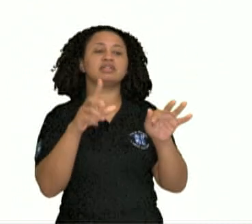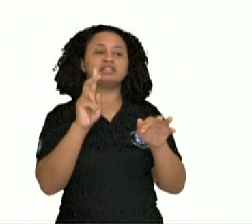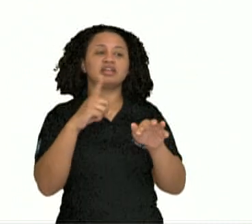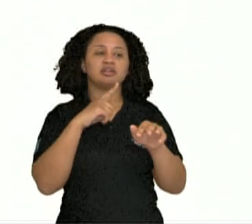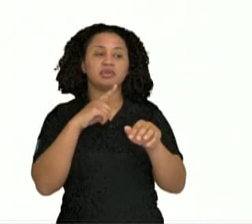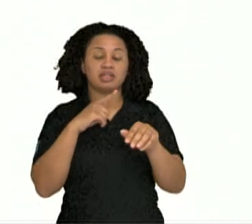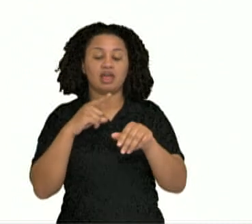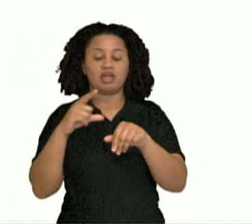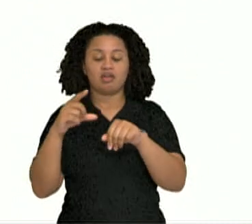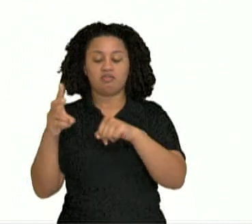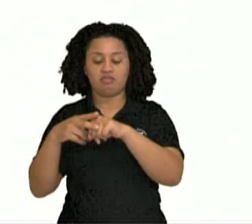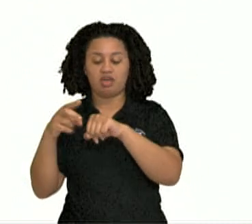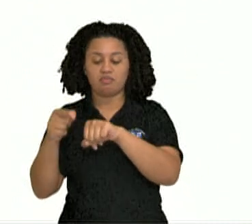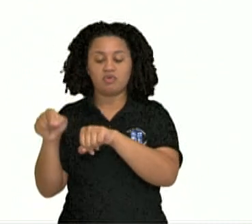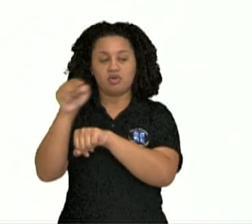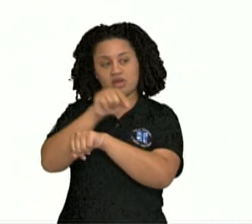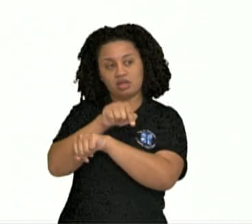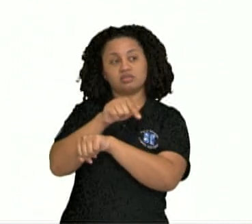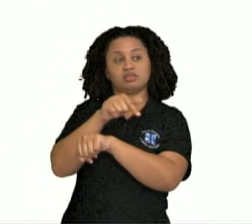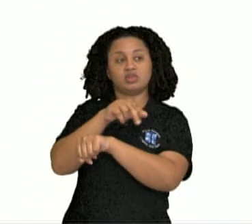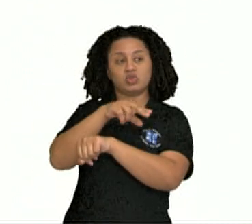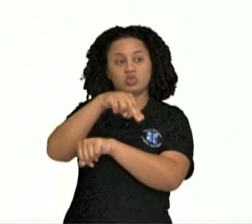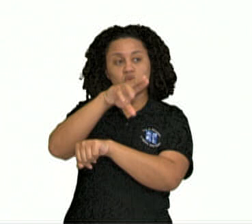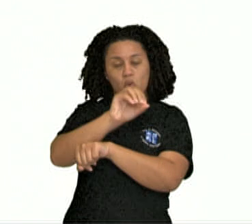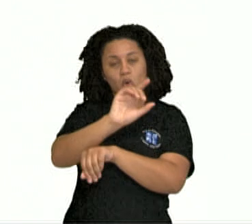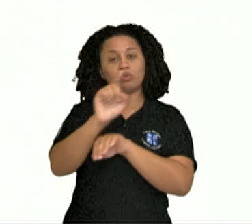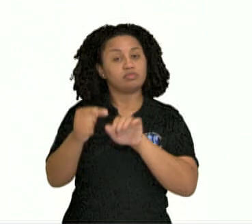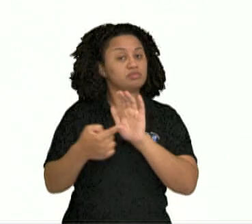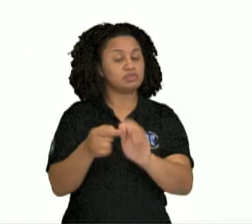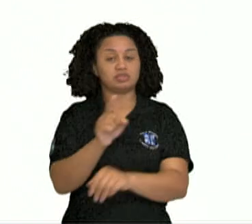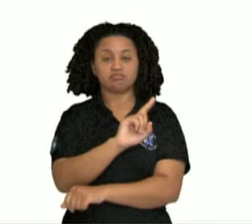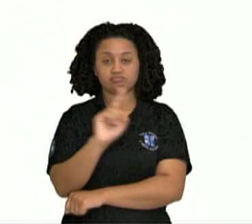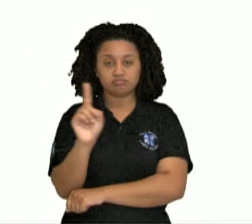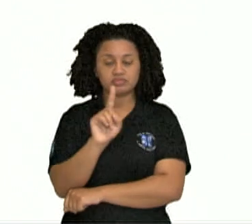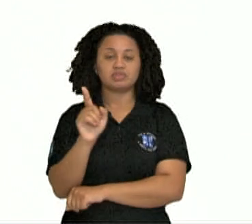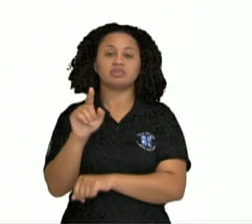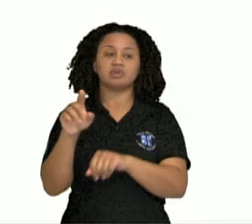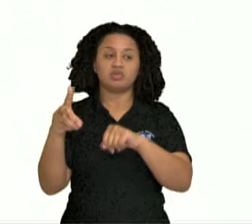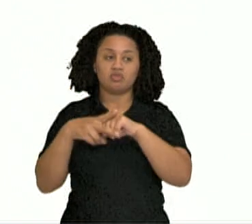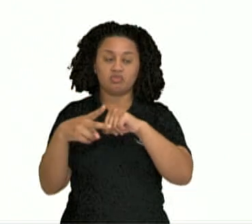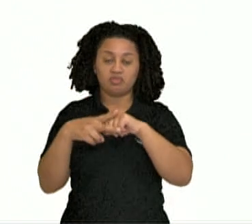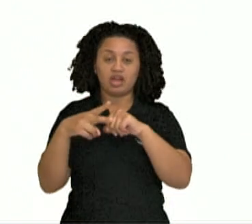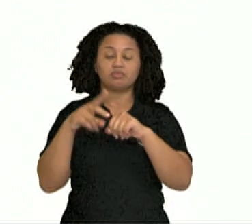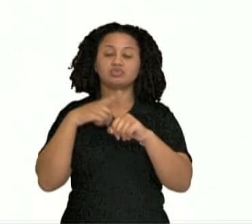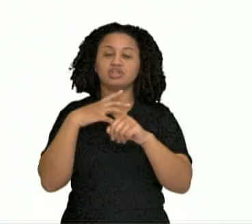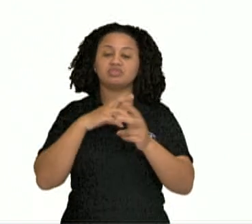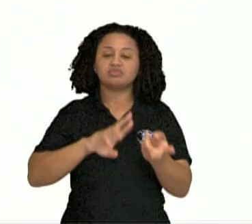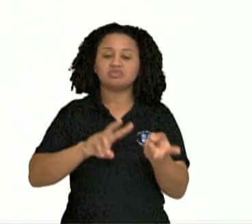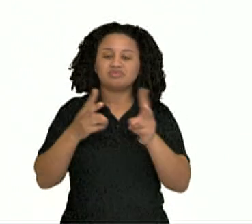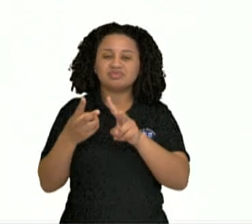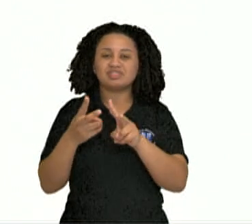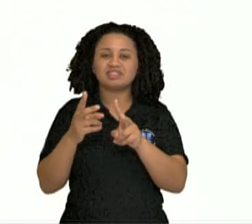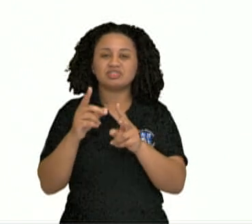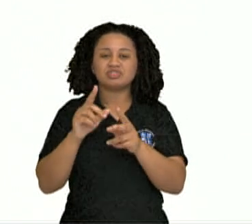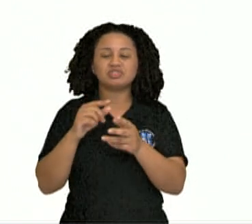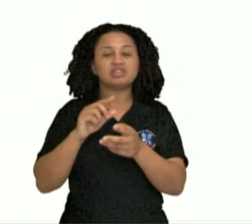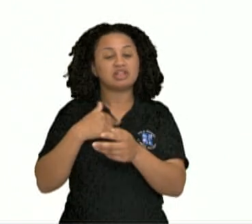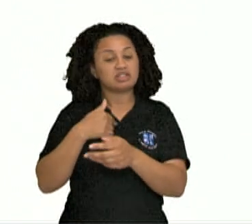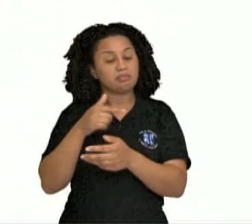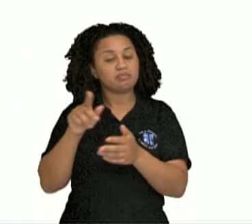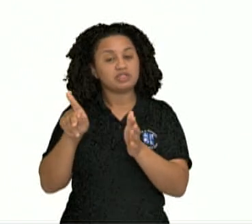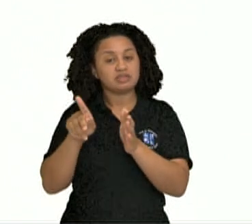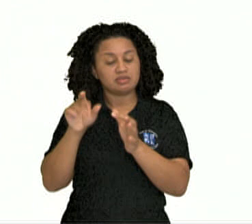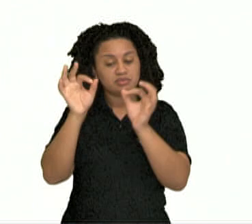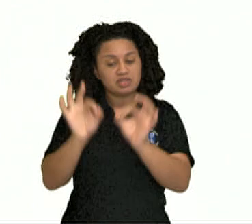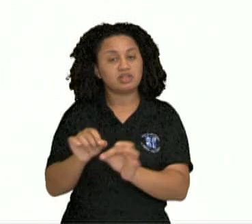antes do verbo para indicar a negação e o verbo aí no modo de conjugação no negativo,